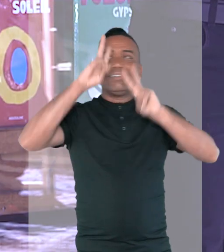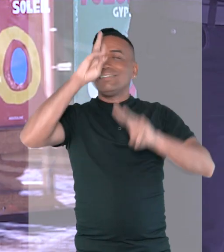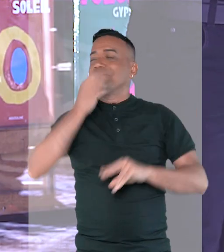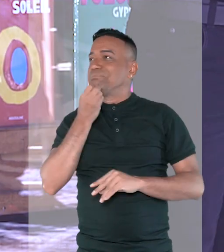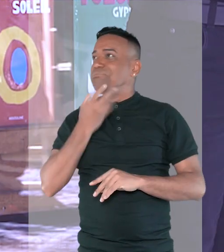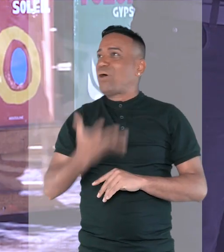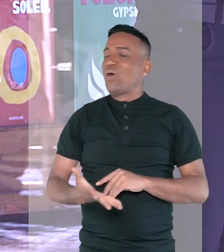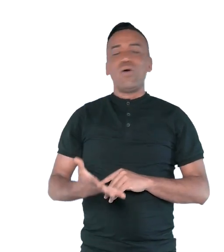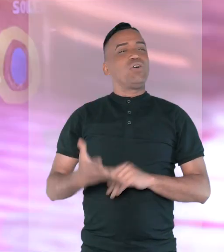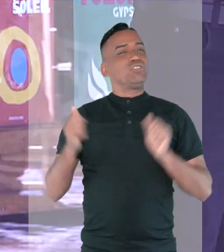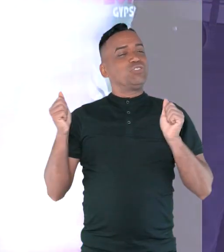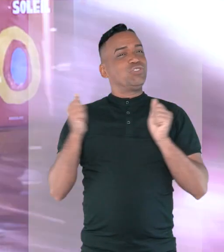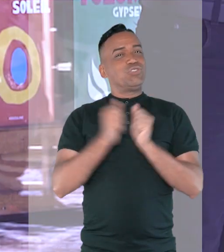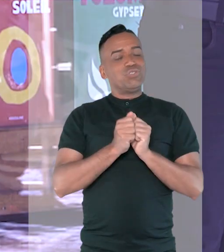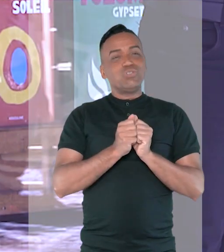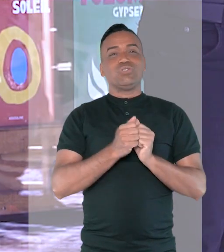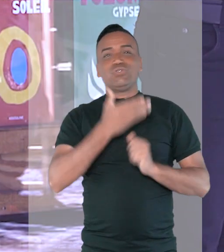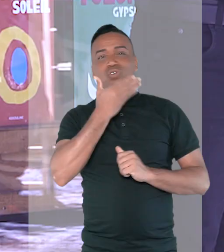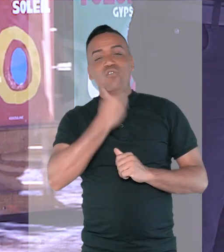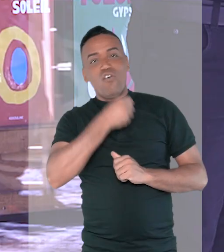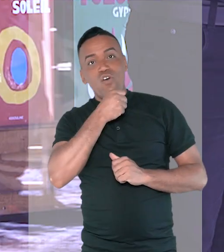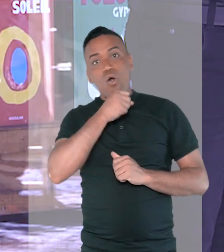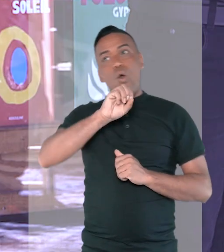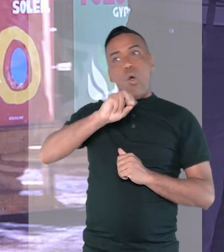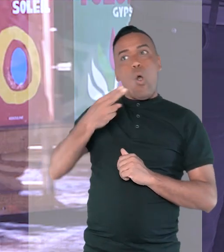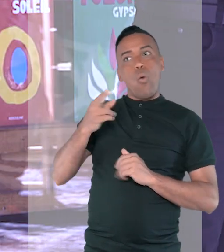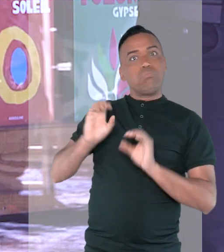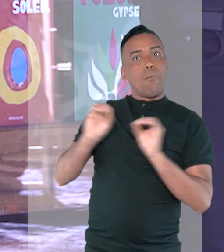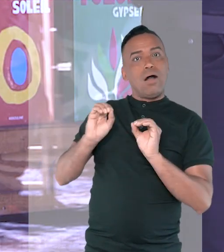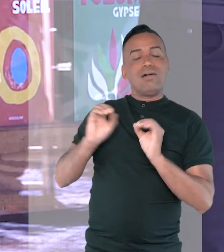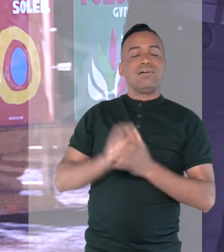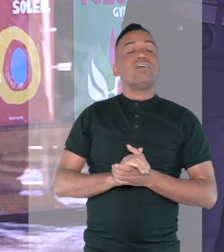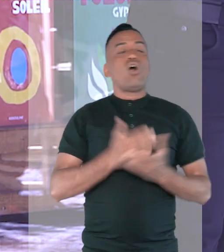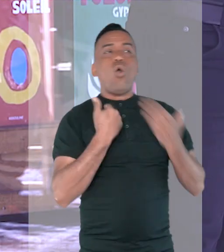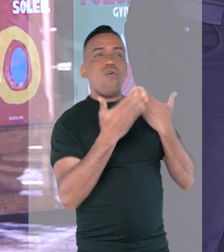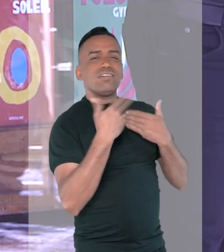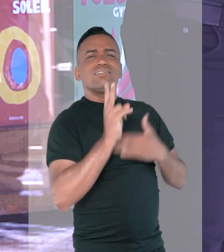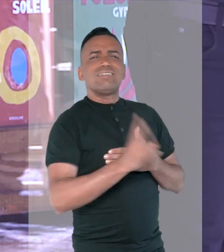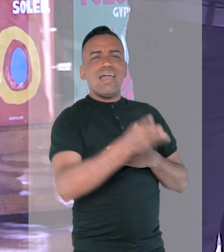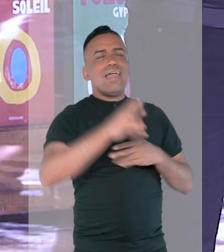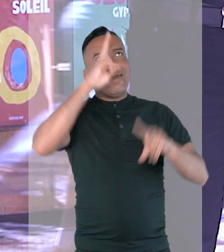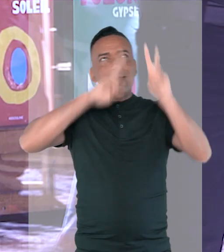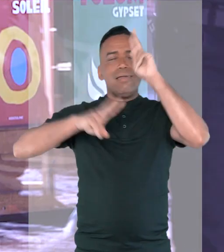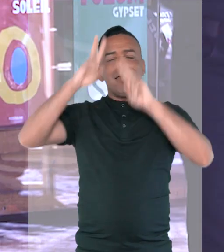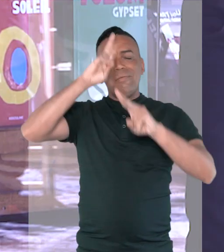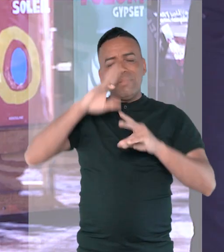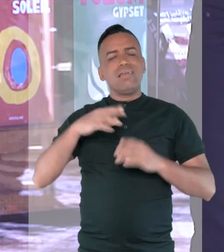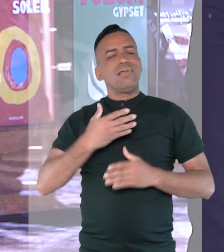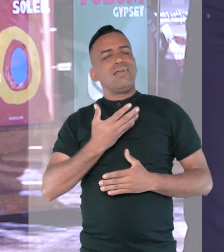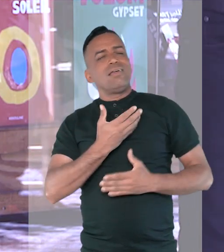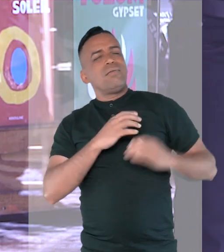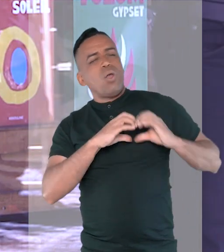memórias. Agora eu tenho memórias boas com e sem o vovô. Vou continuar conversando com ele sempre, na minha